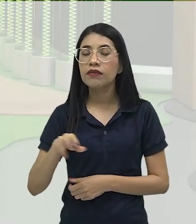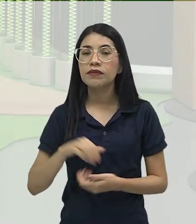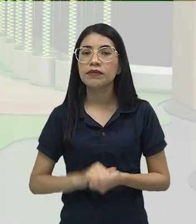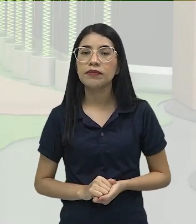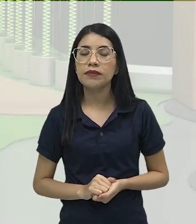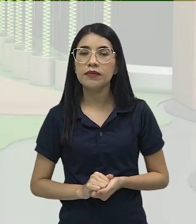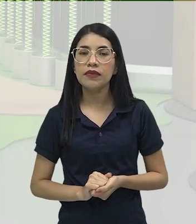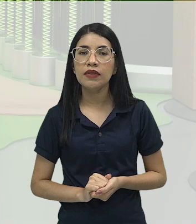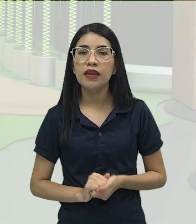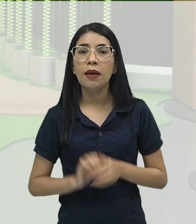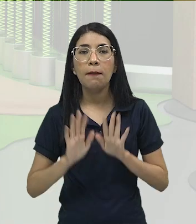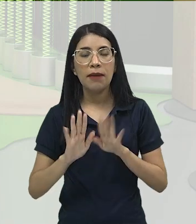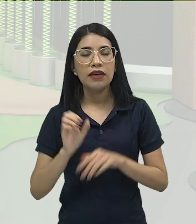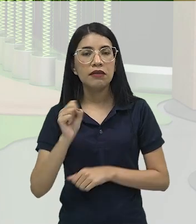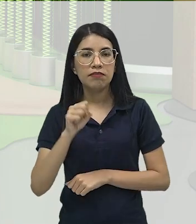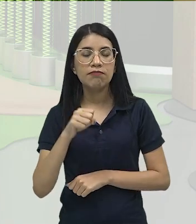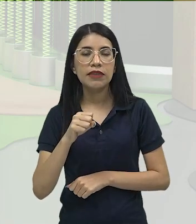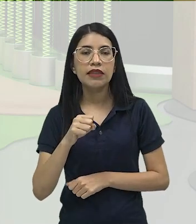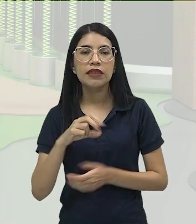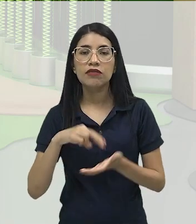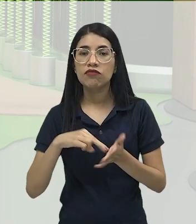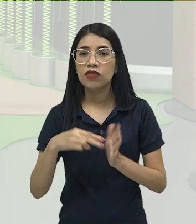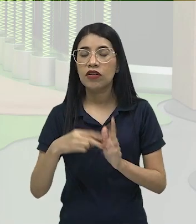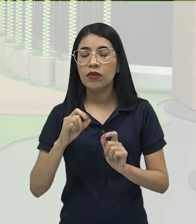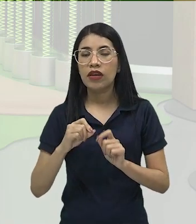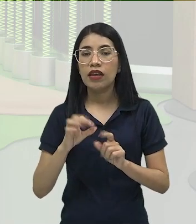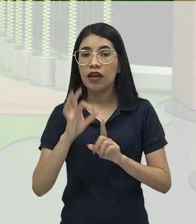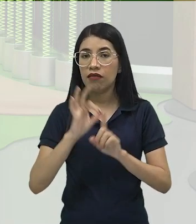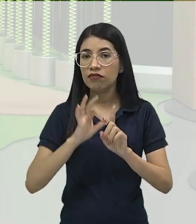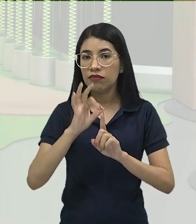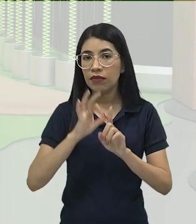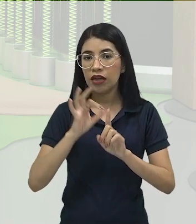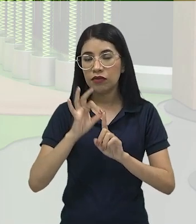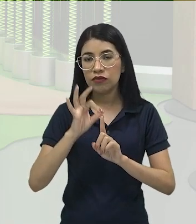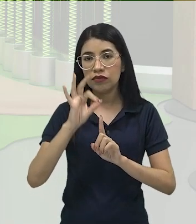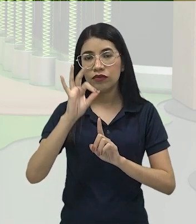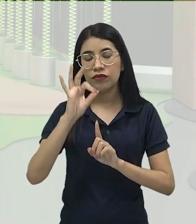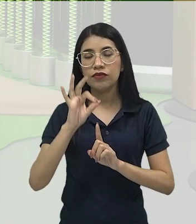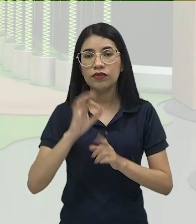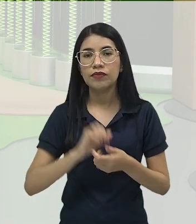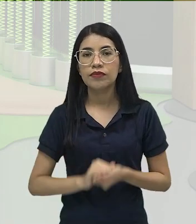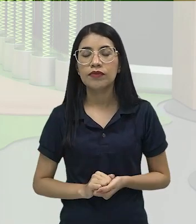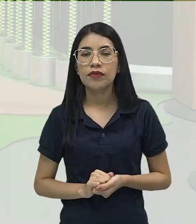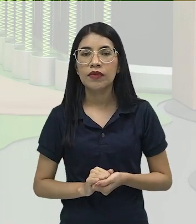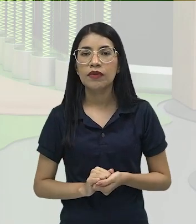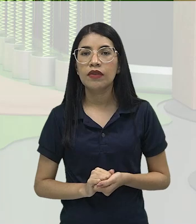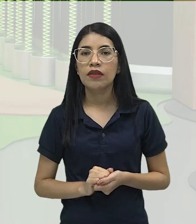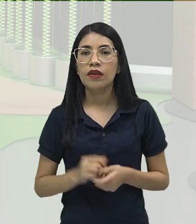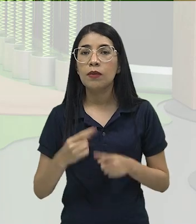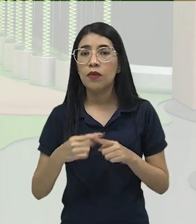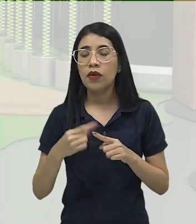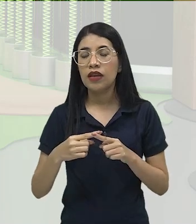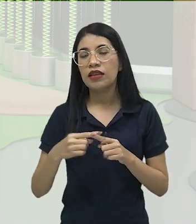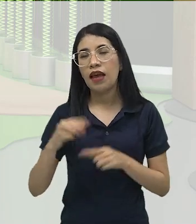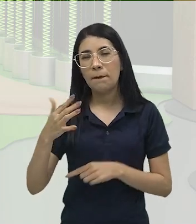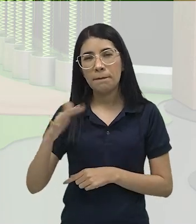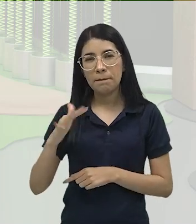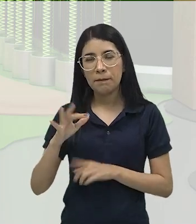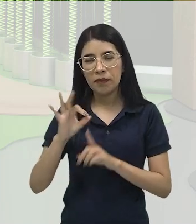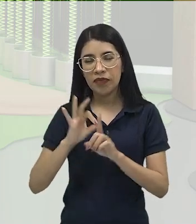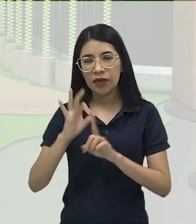muita coisa. Gente, para uma temperatura, né? Aquela média de temperatura, 3